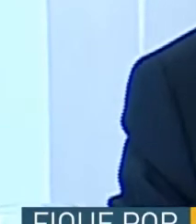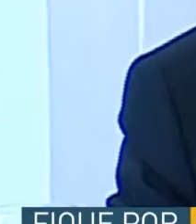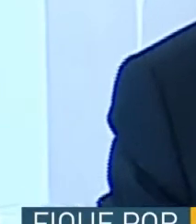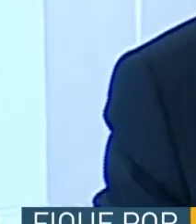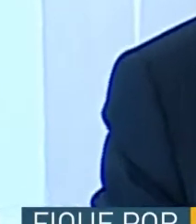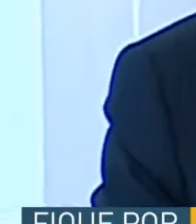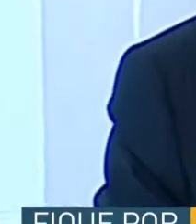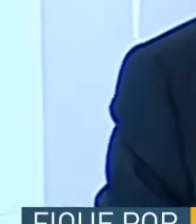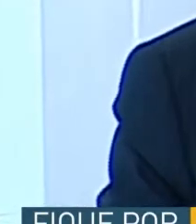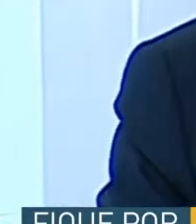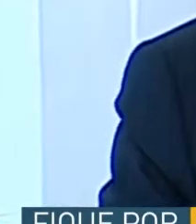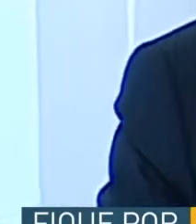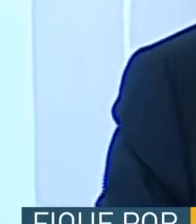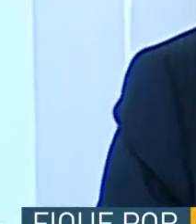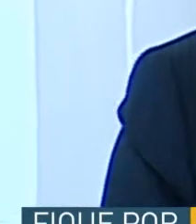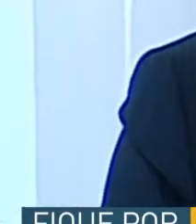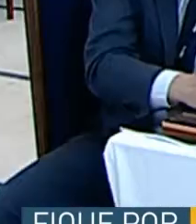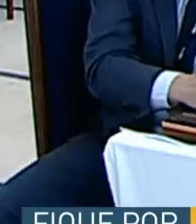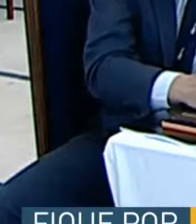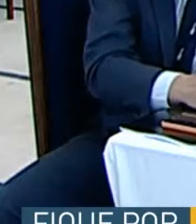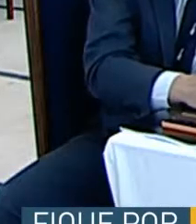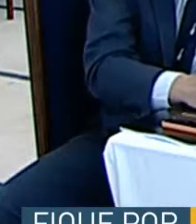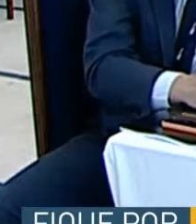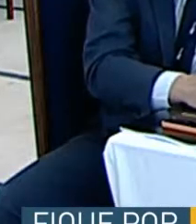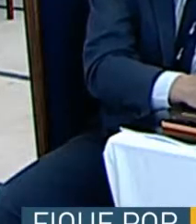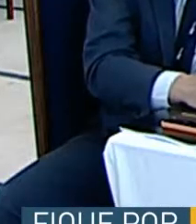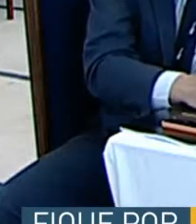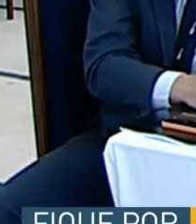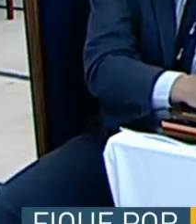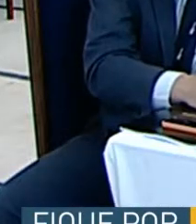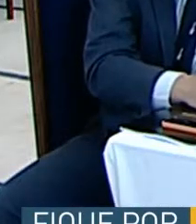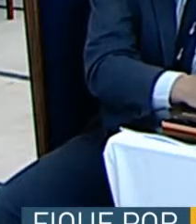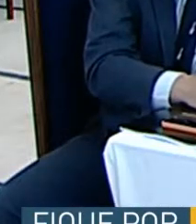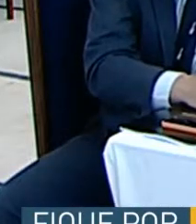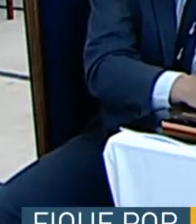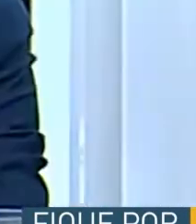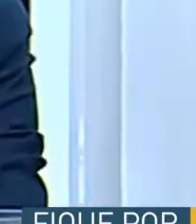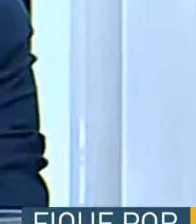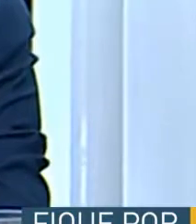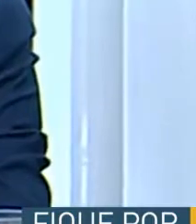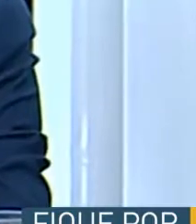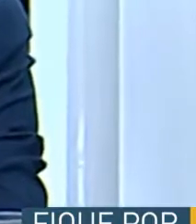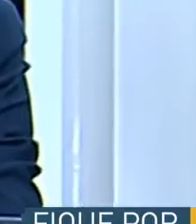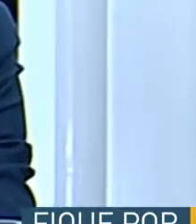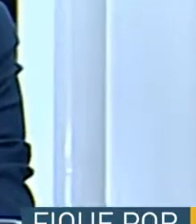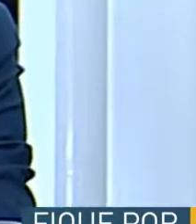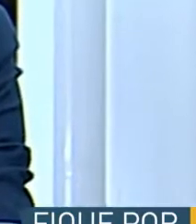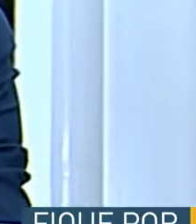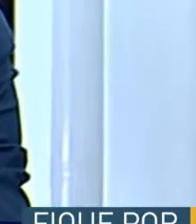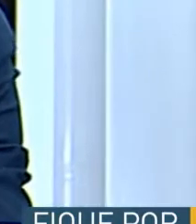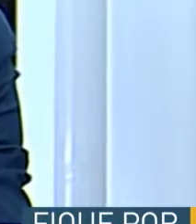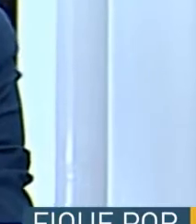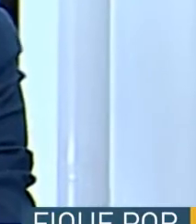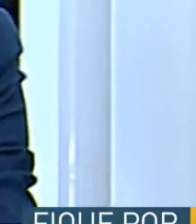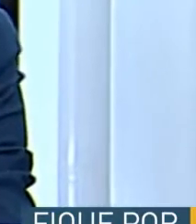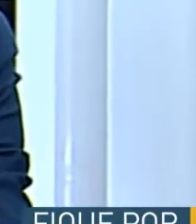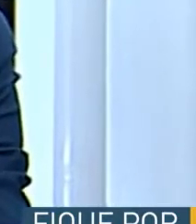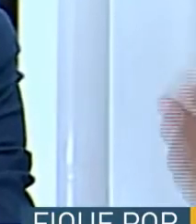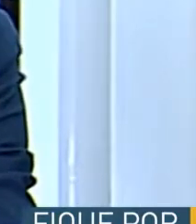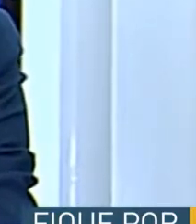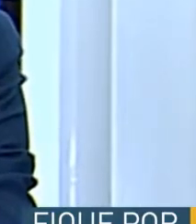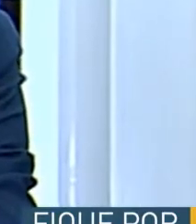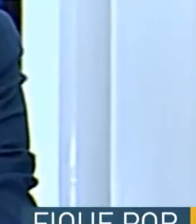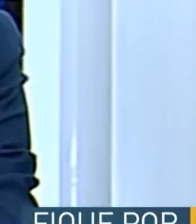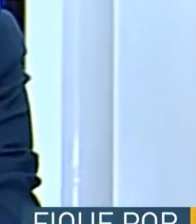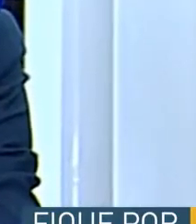Como eu tenho dito repetidas vezes, a decisão será tomada apenas no início de abril. Pronto, então é exatamente o que em